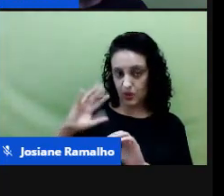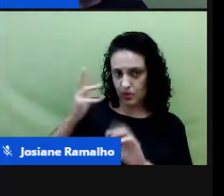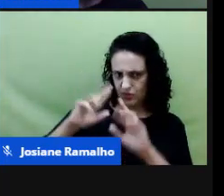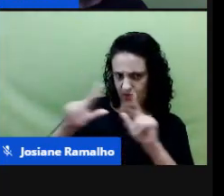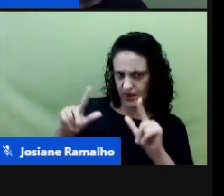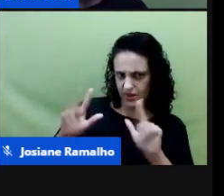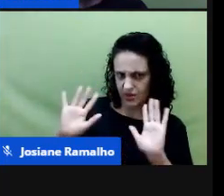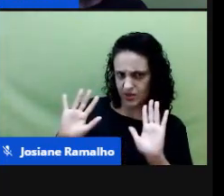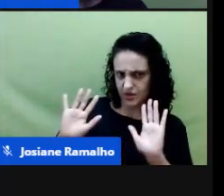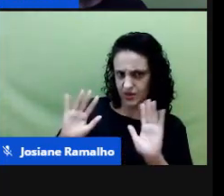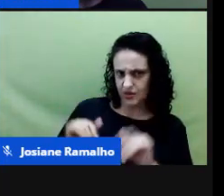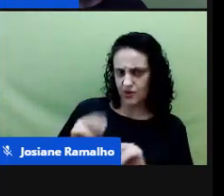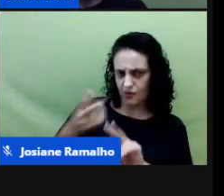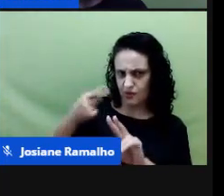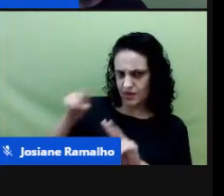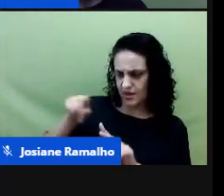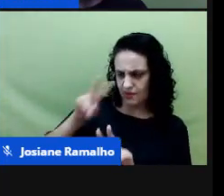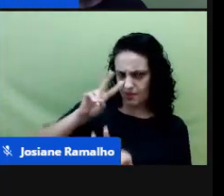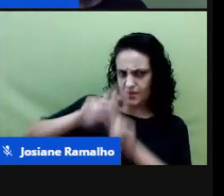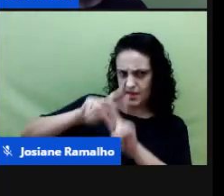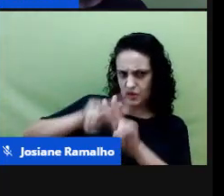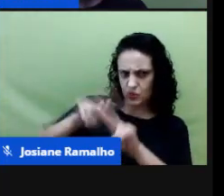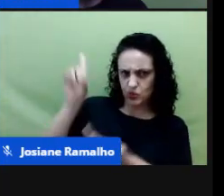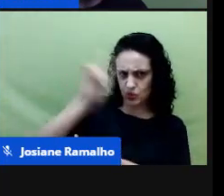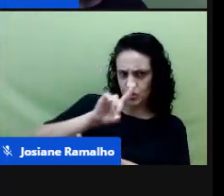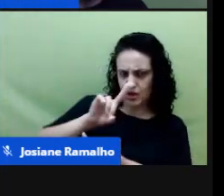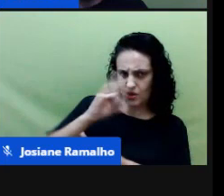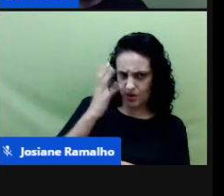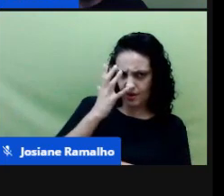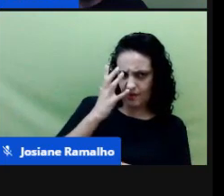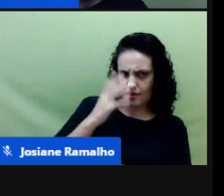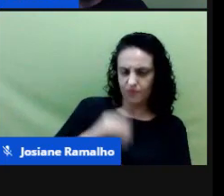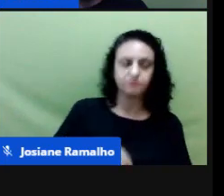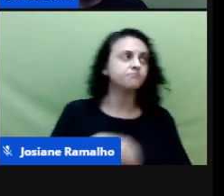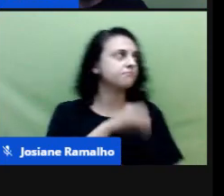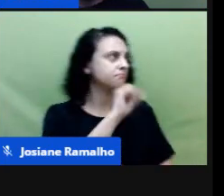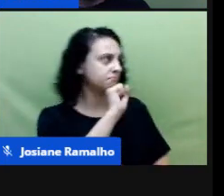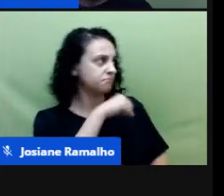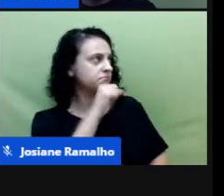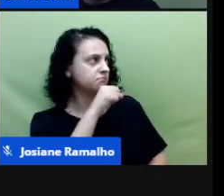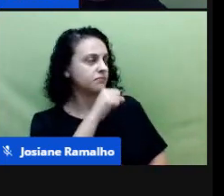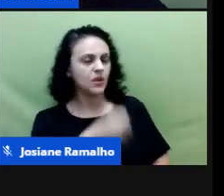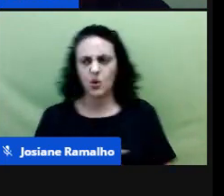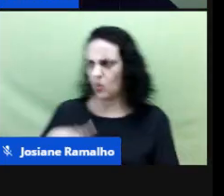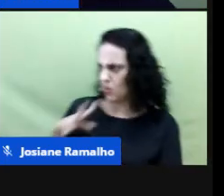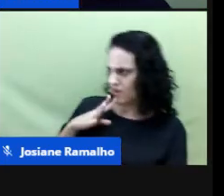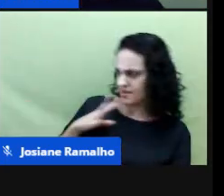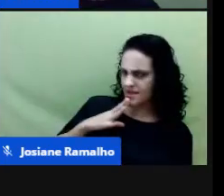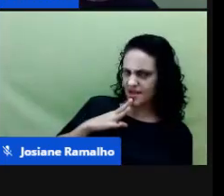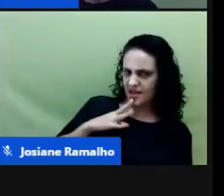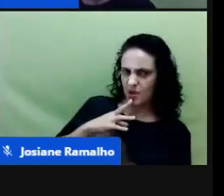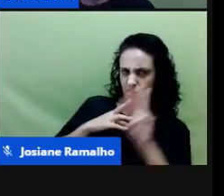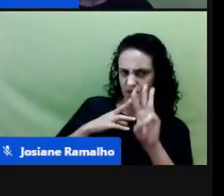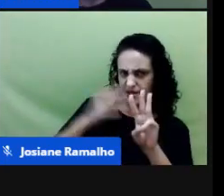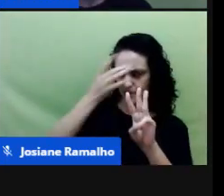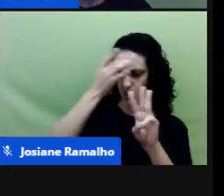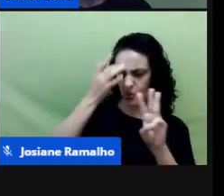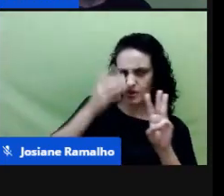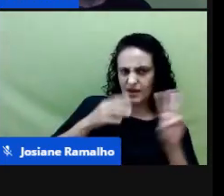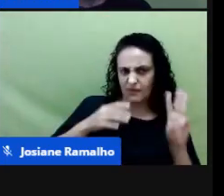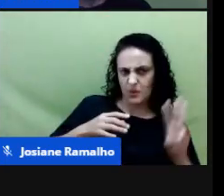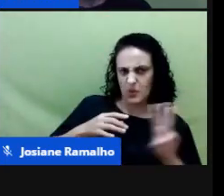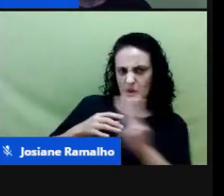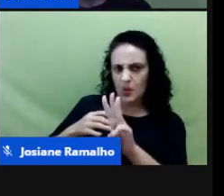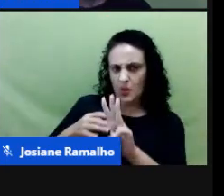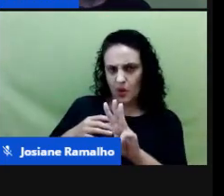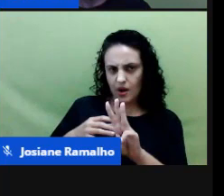Quer dizer que você foi preso no dia de carnaval? Foi. Conhecia os três elementos que estavam correndo? Não, conheço não. E não conhecia